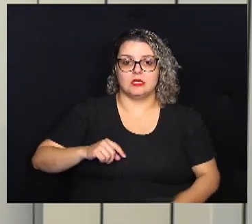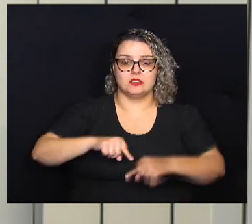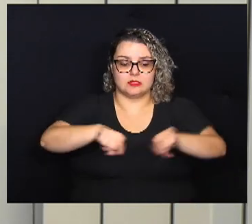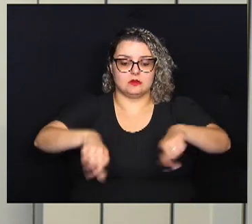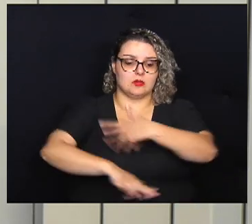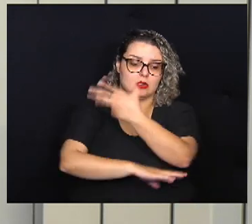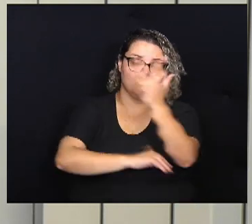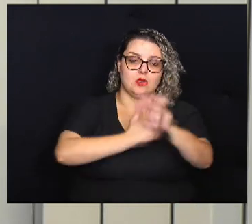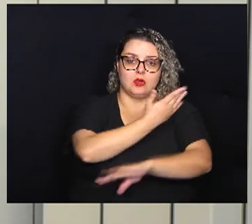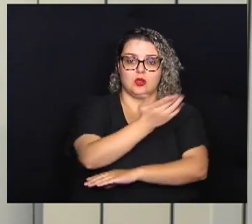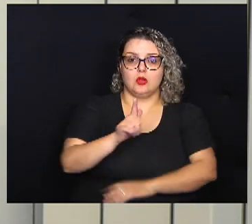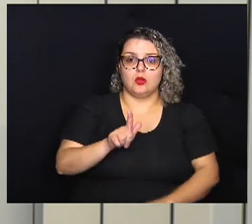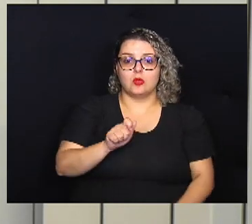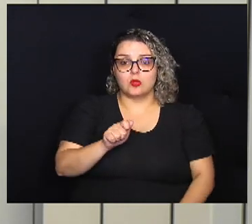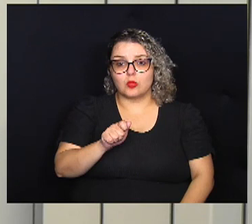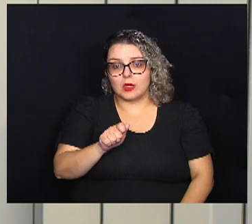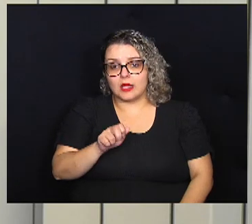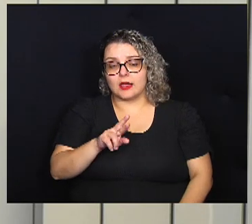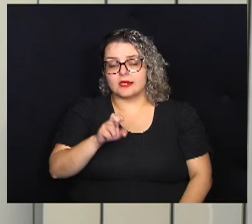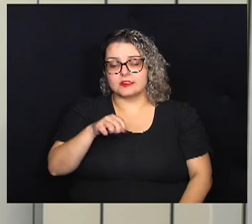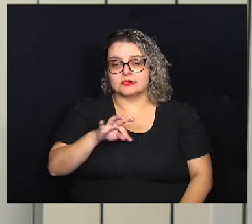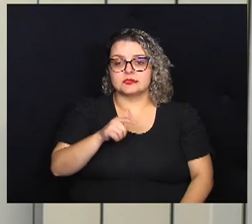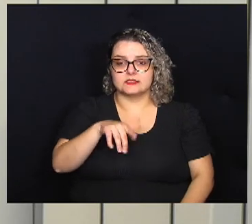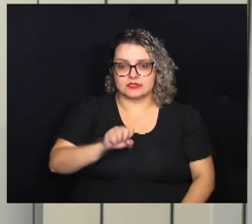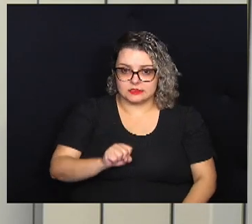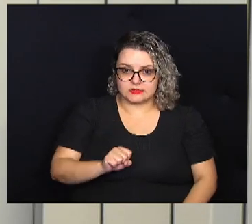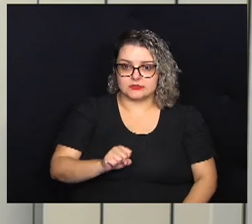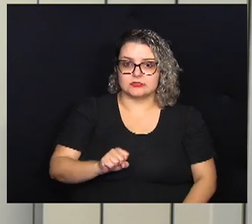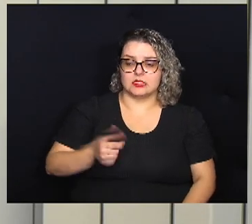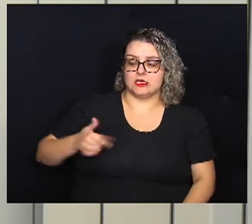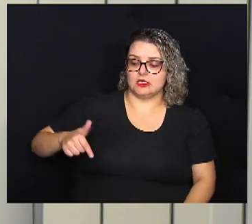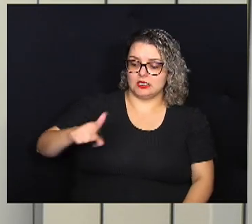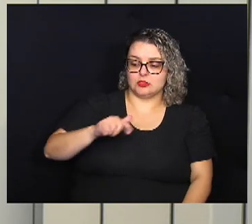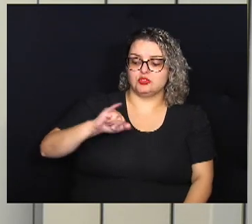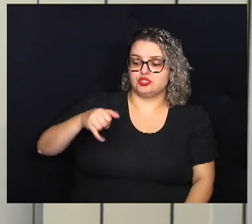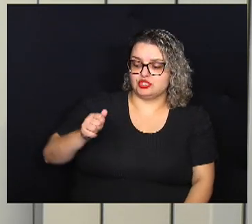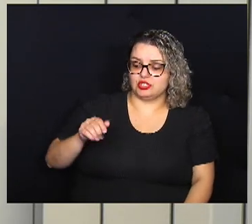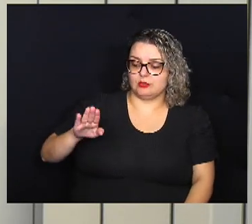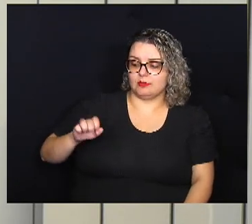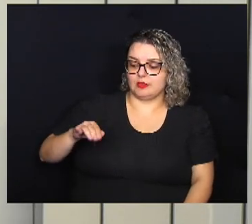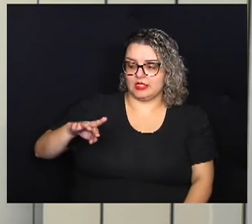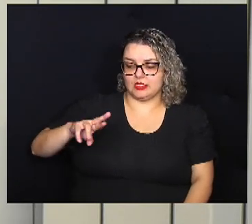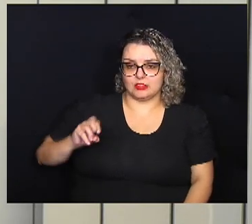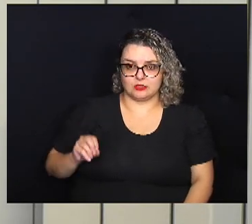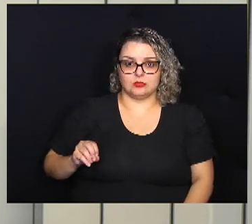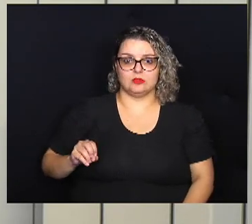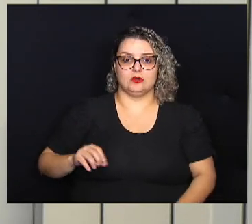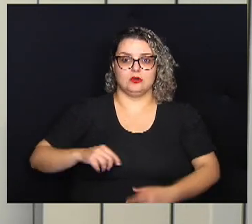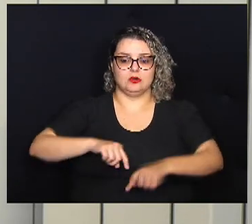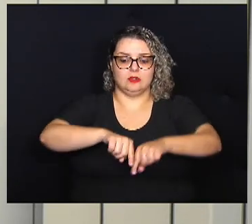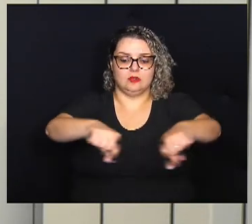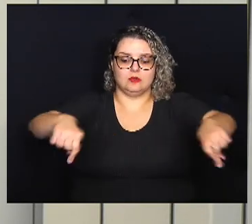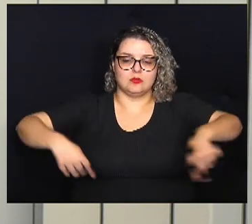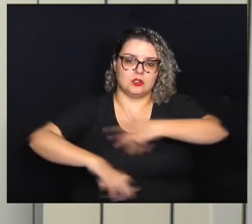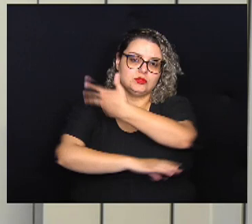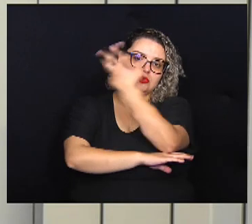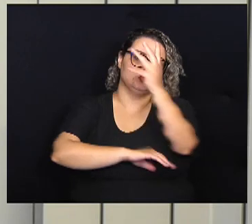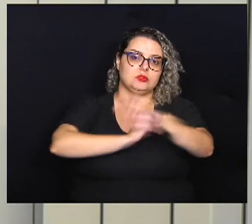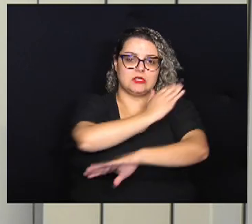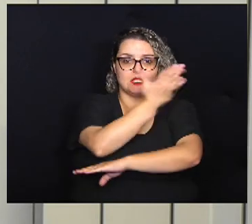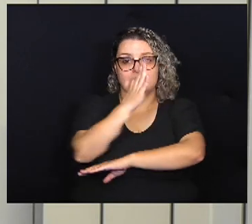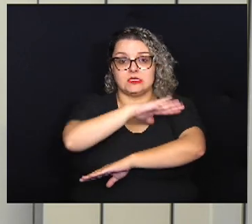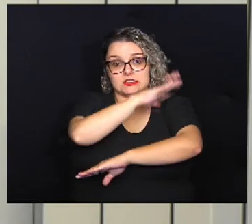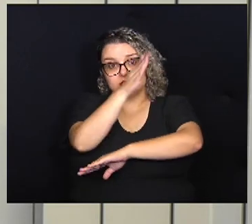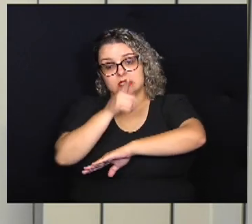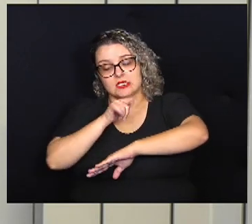Guarantãs, no Jardim Nova Europa, Lagoa do Parque Jambeiro, a Reserva Florestal Serra d'Água, também no